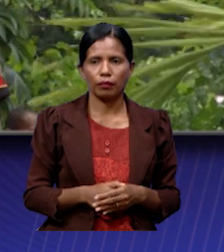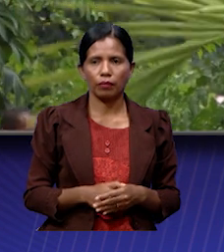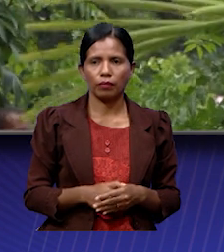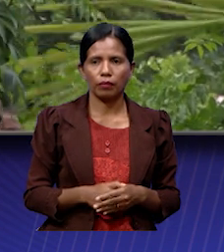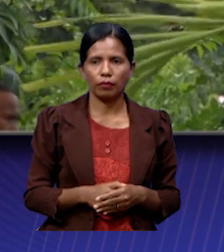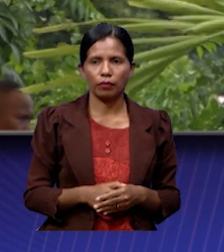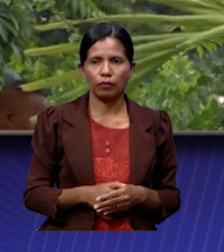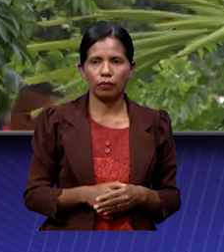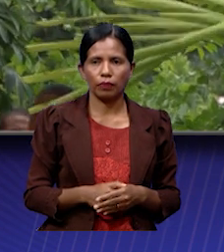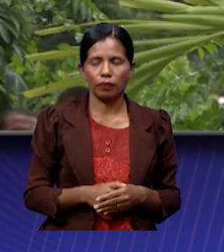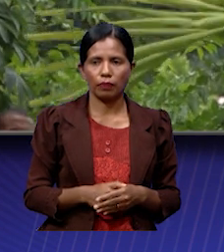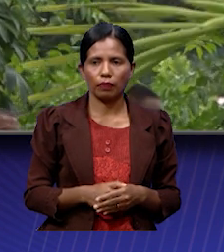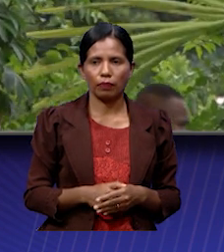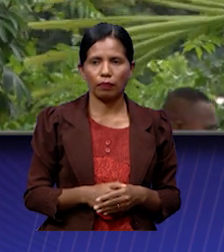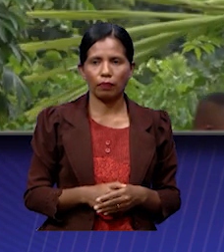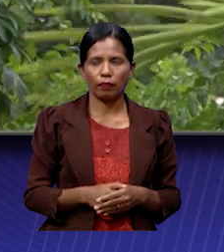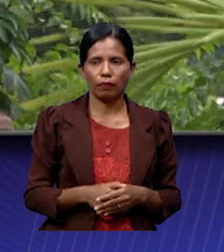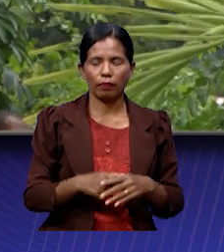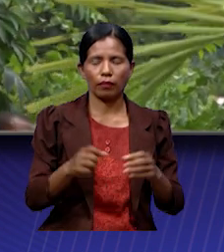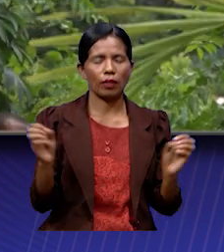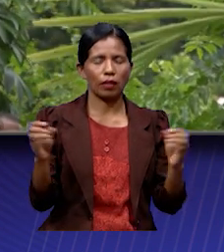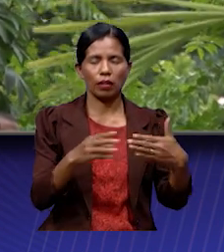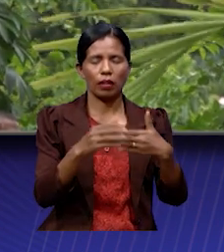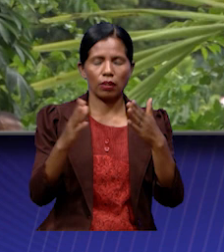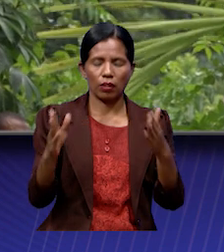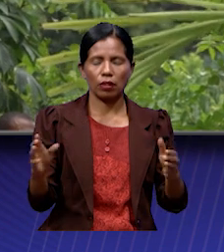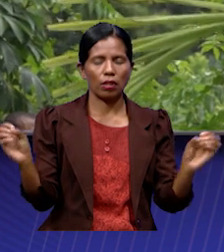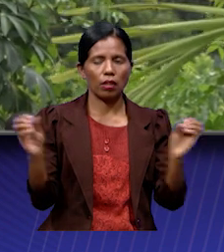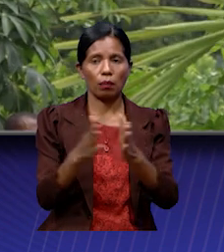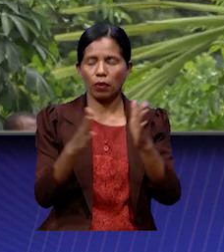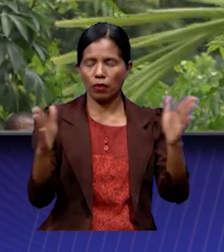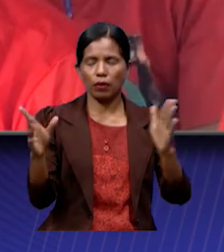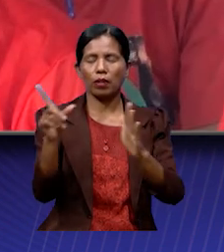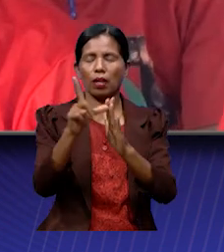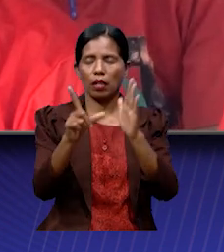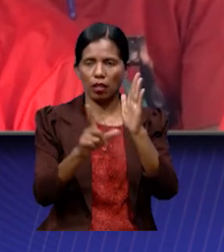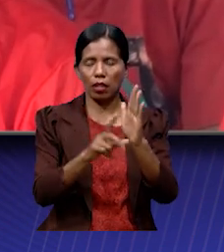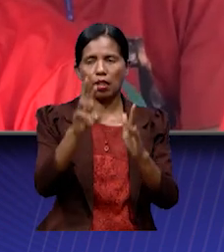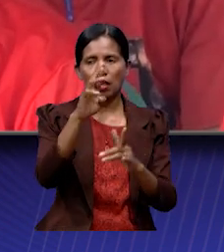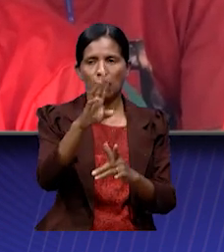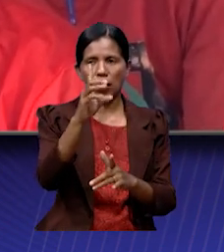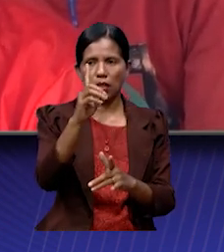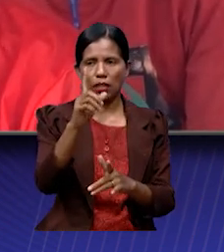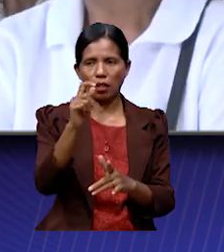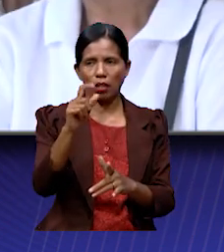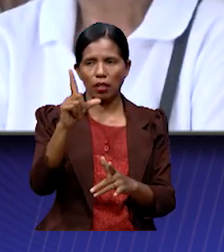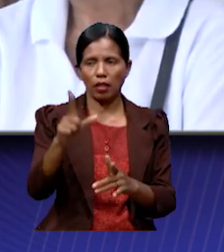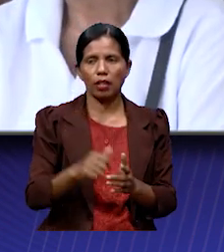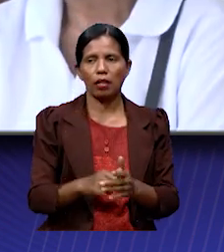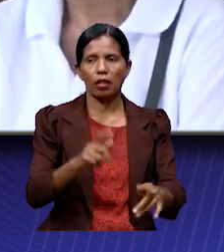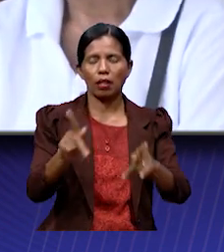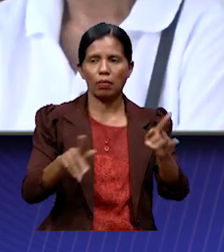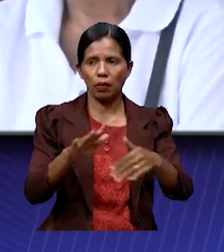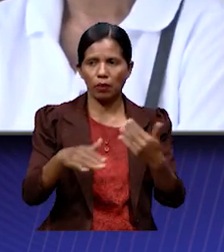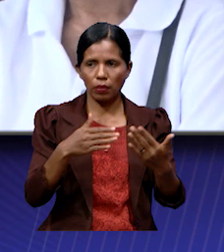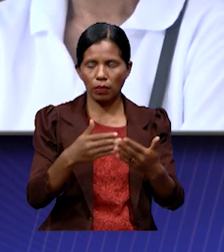Com a figura labor liu Constituição da República. Militantes, nós simpatizantes,